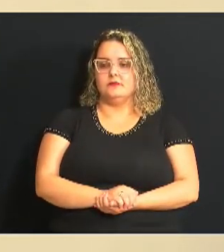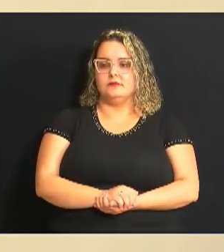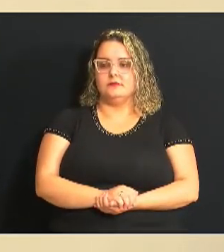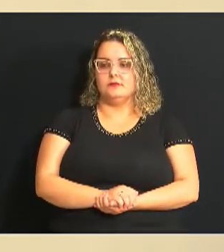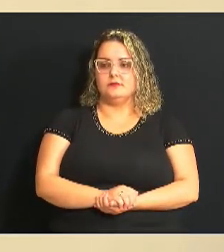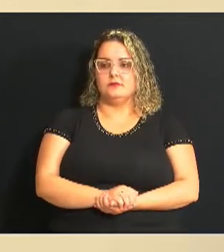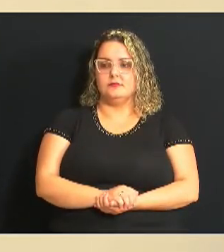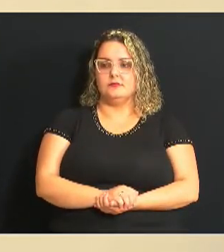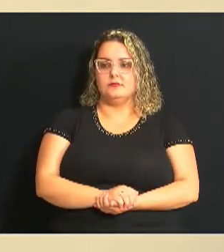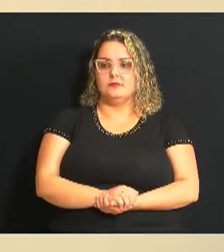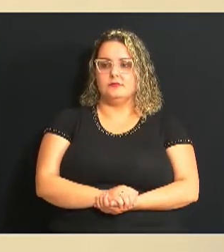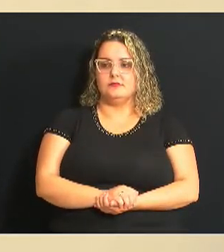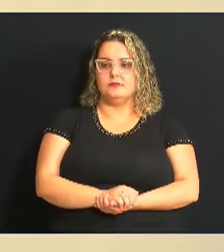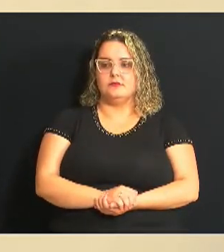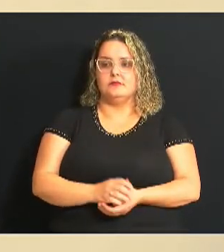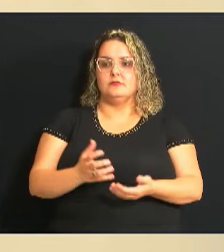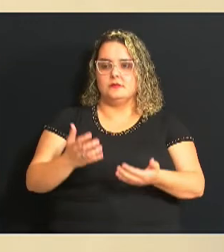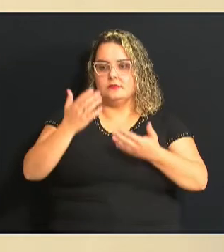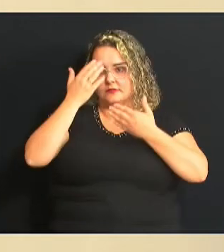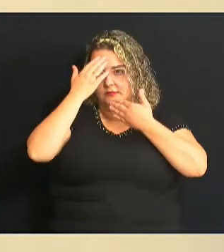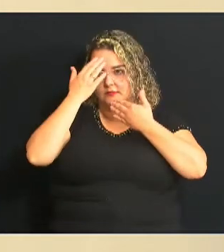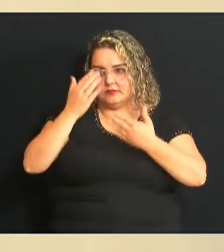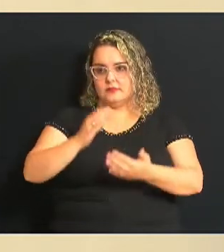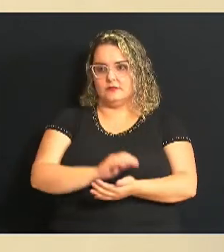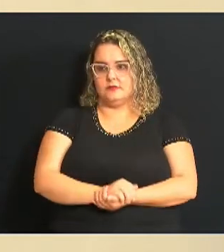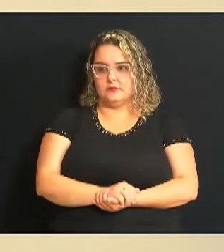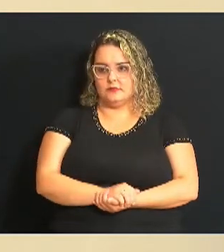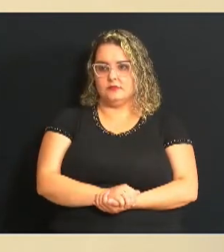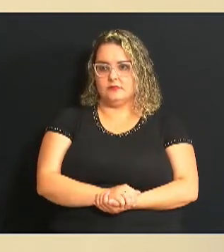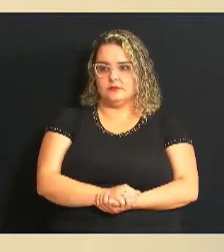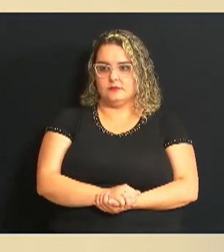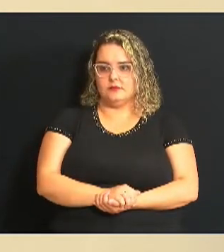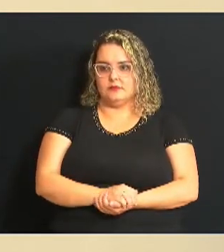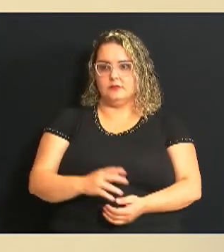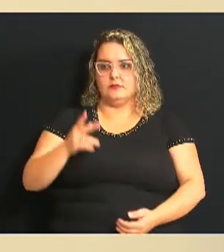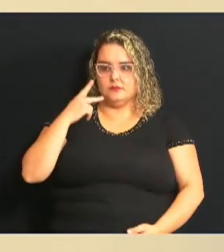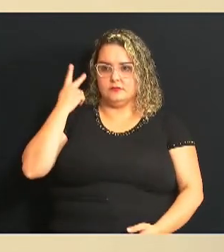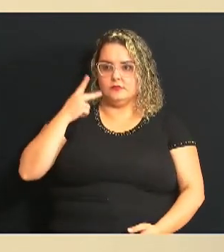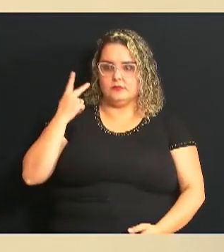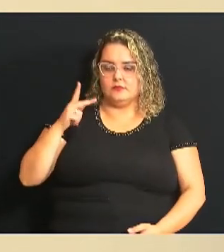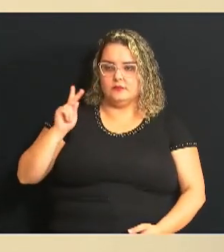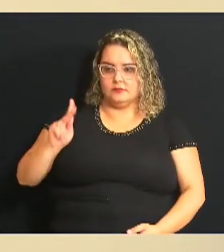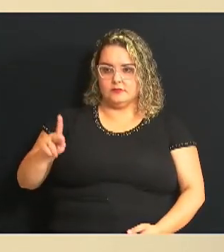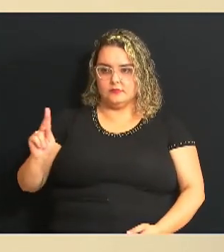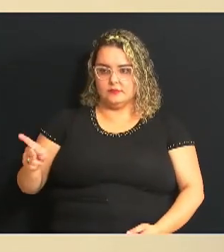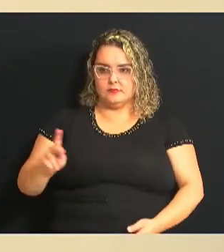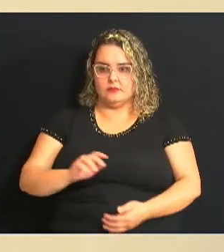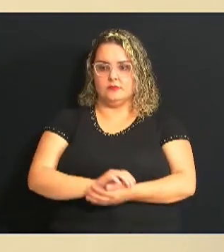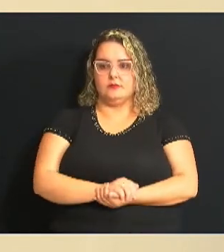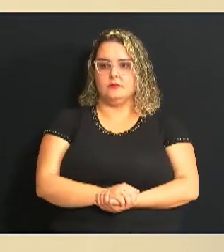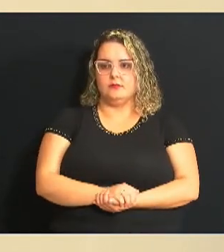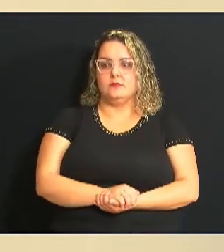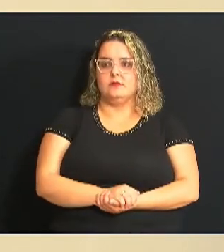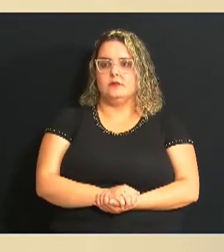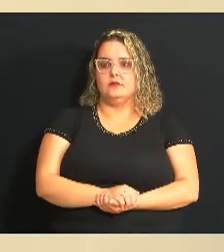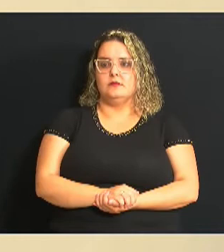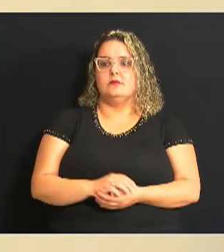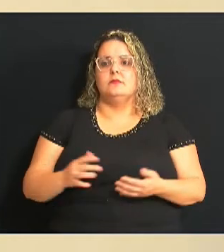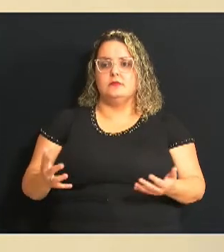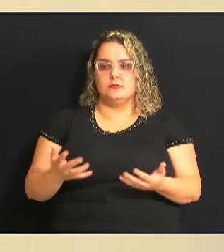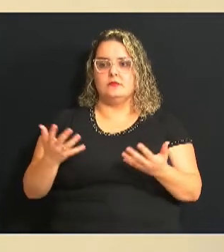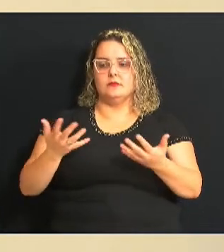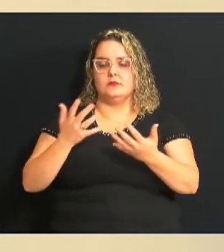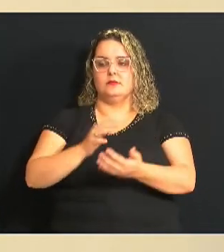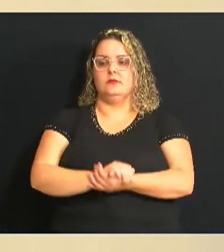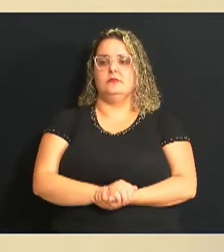Também quero agradecer ao vereador professor Alberto pela iniciativa